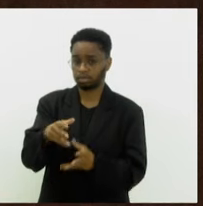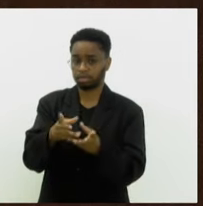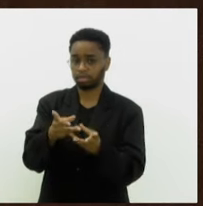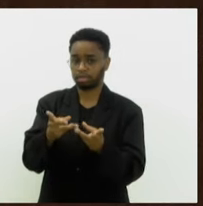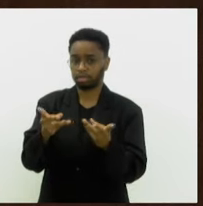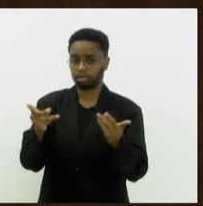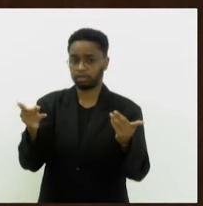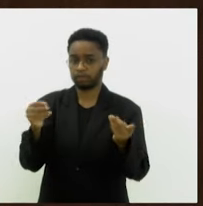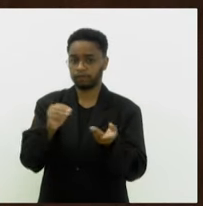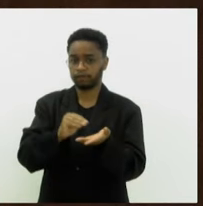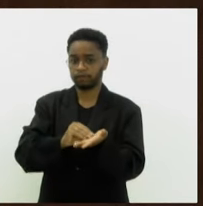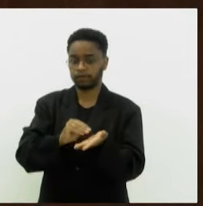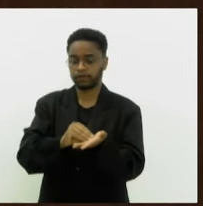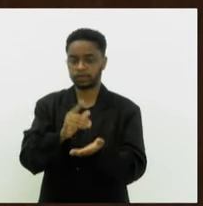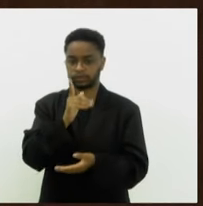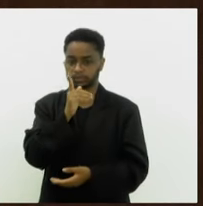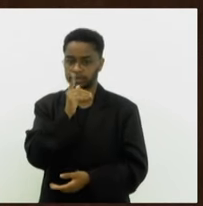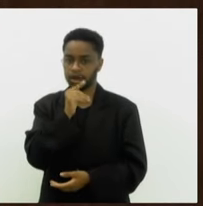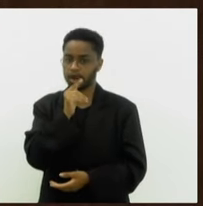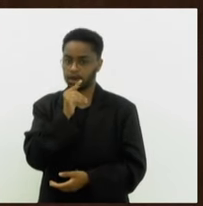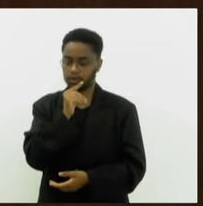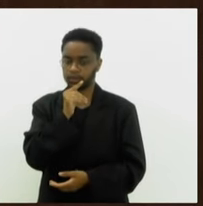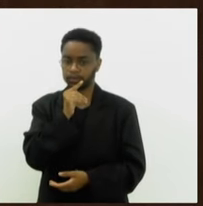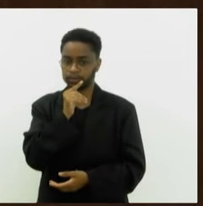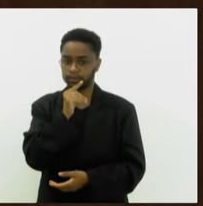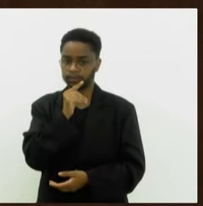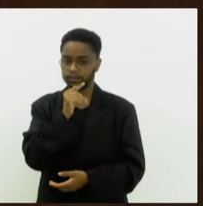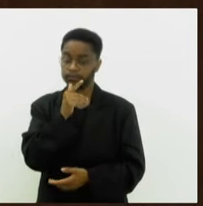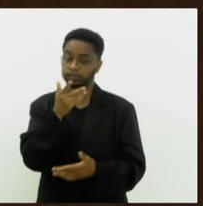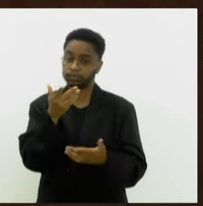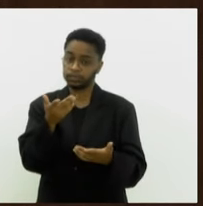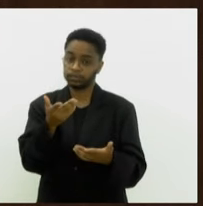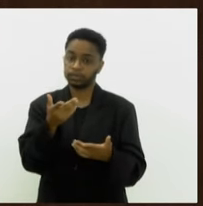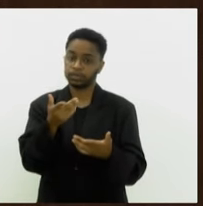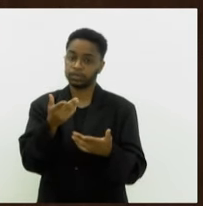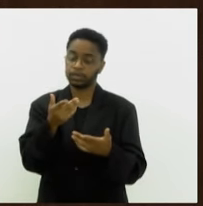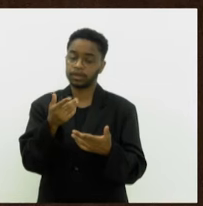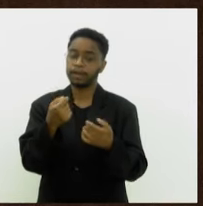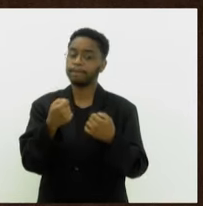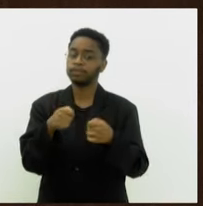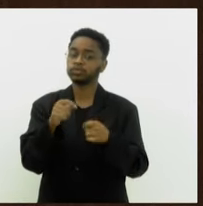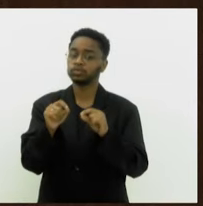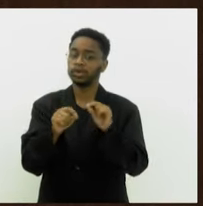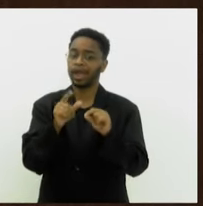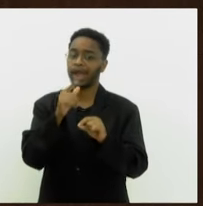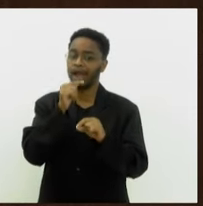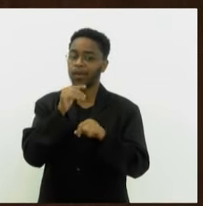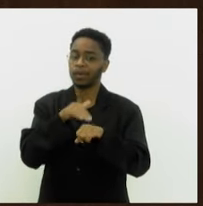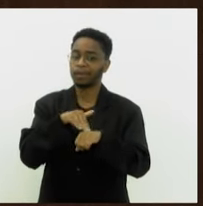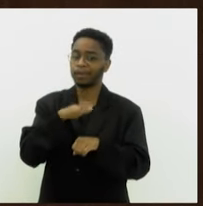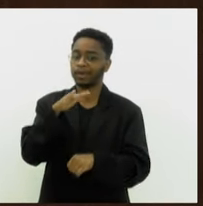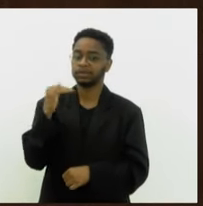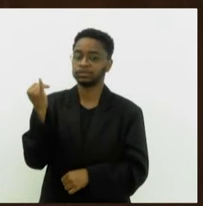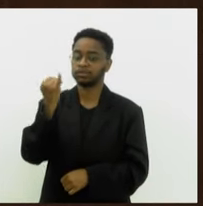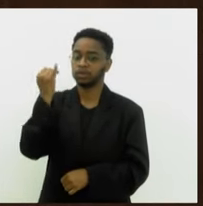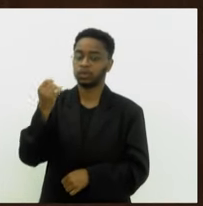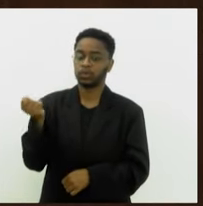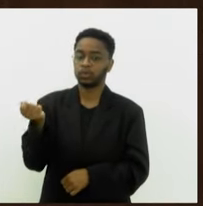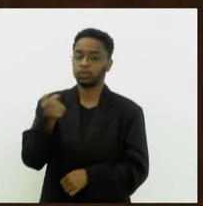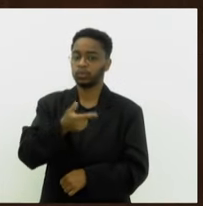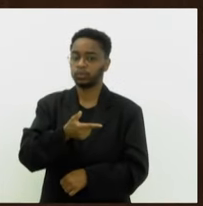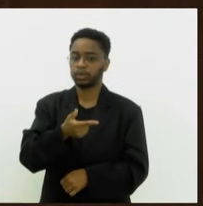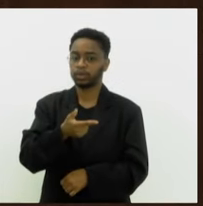água, ela vai se fazer com que a água seja muito mais importante do que o